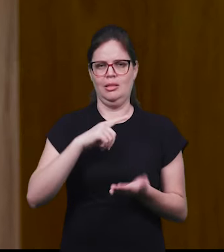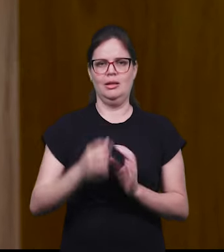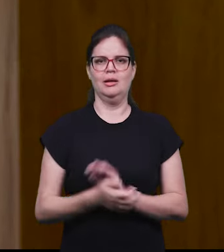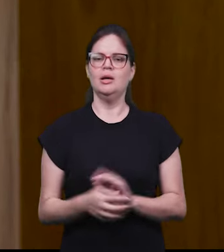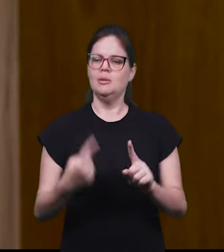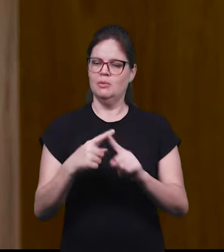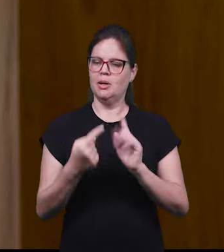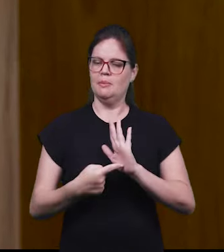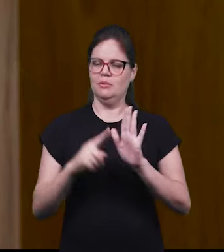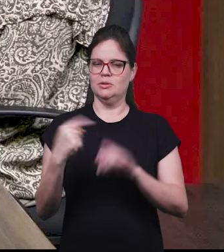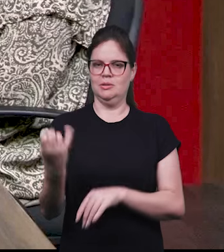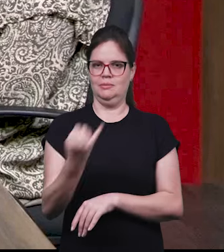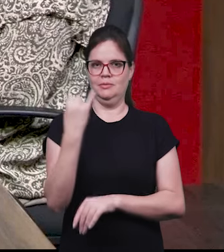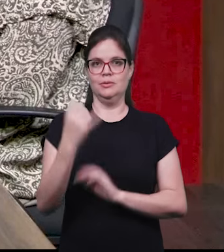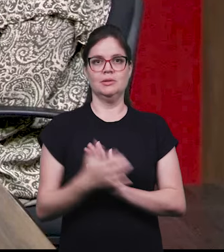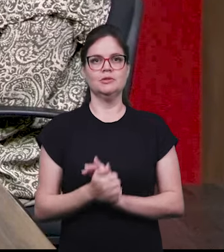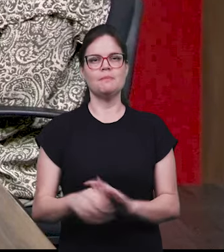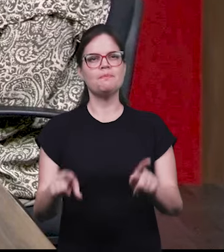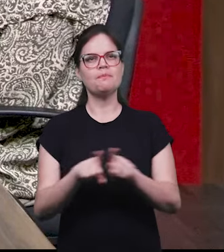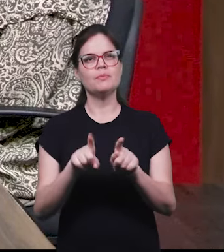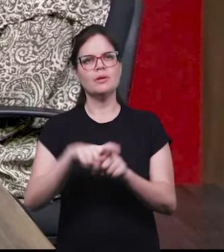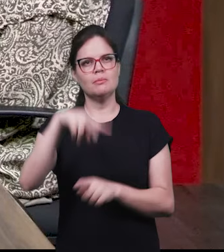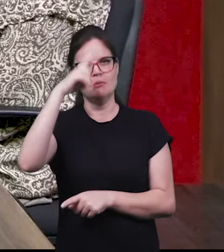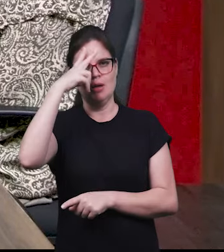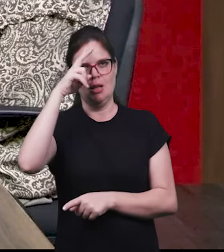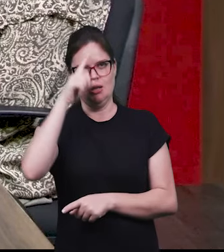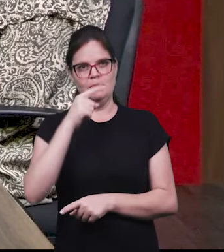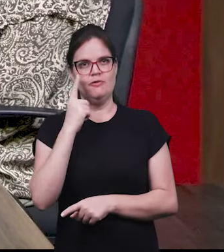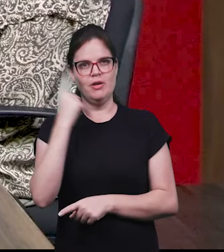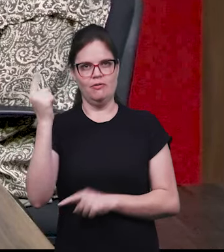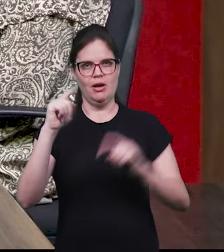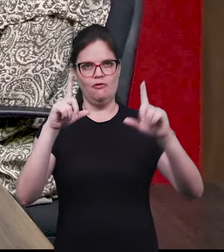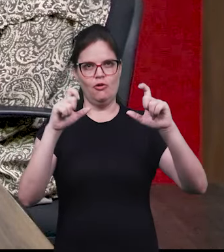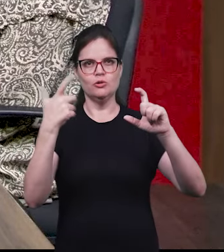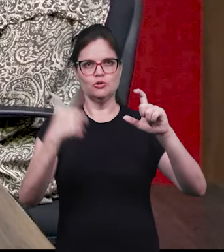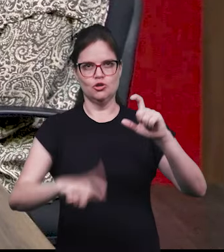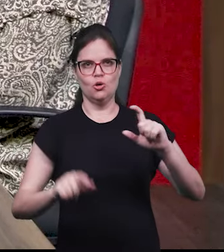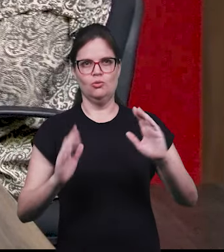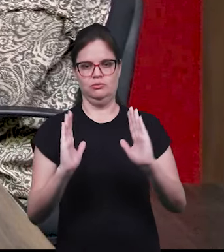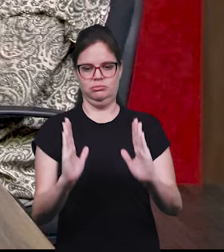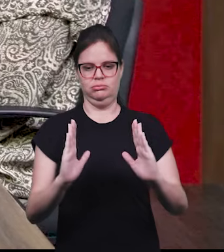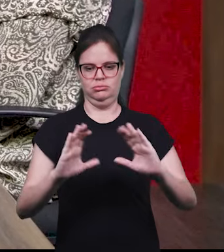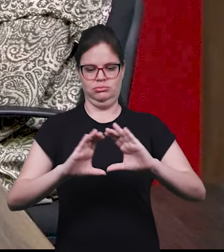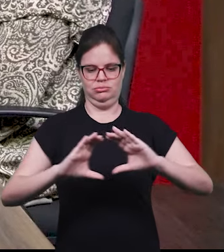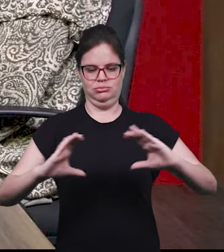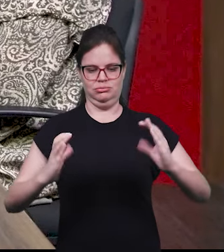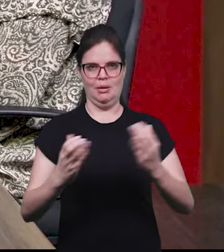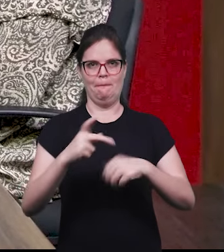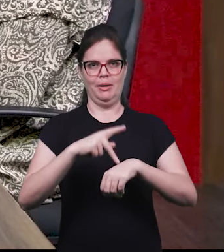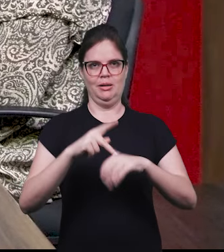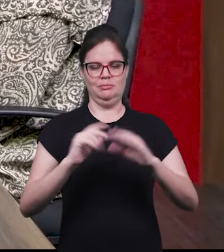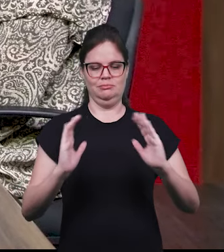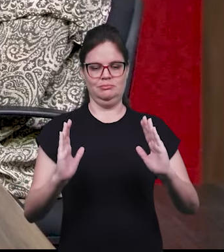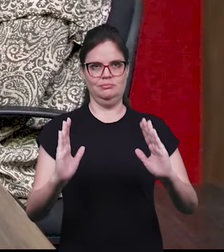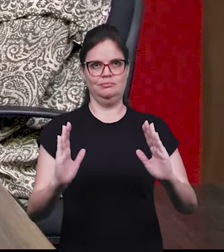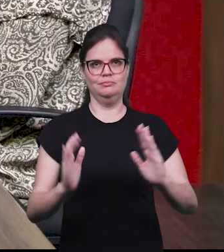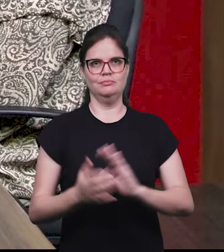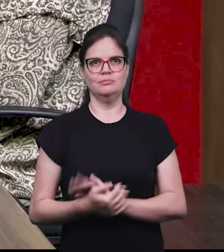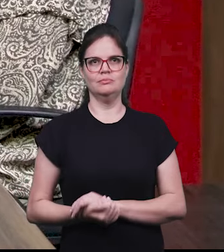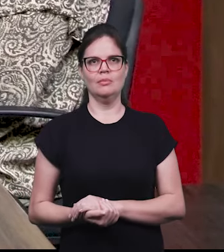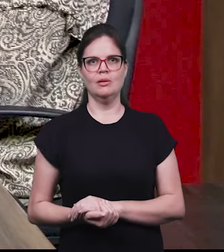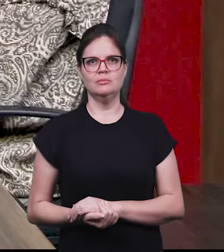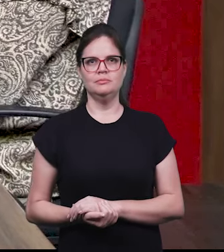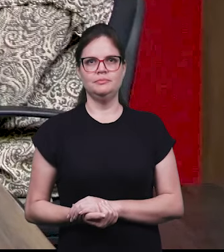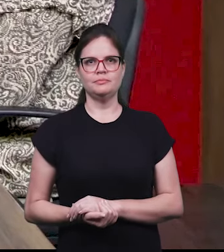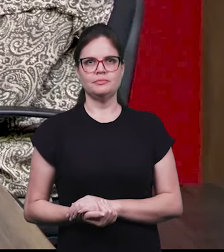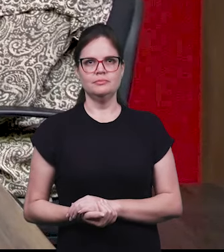devido a essa importância. Agora é interessante lembrar que esse cilindro, é até bom mostrar o cilindro de novo aí, voltar depois com o cilindro, mostrar aí, esse cilindro,